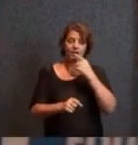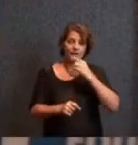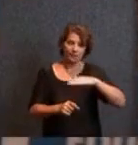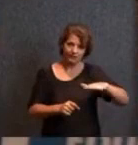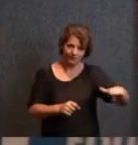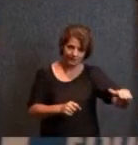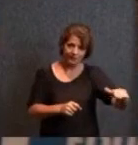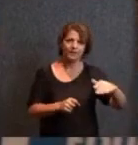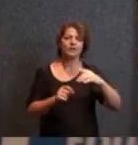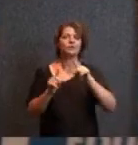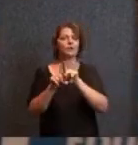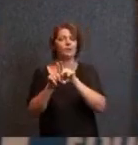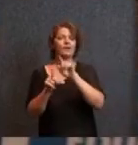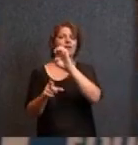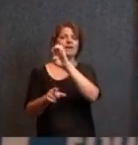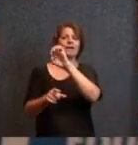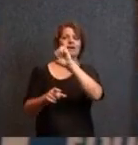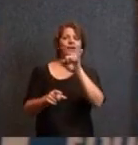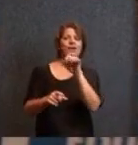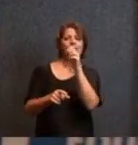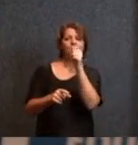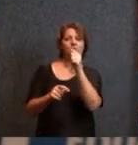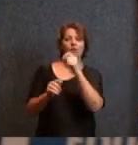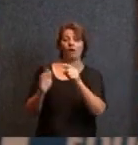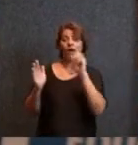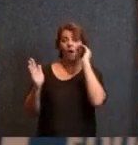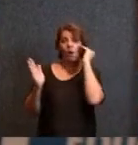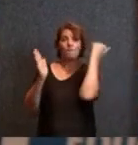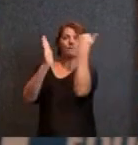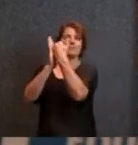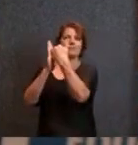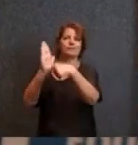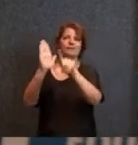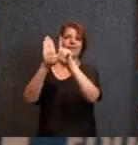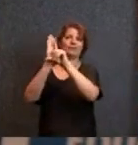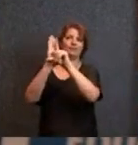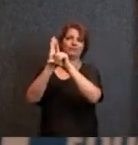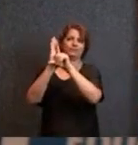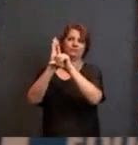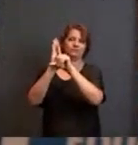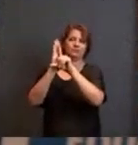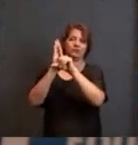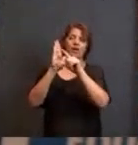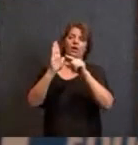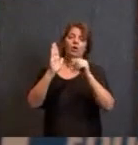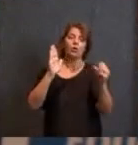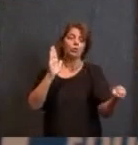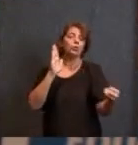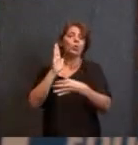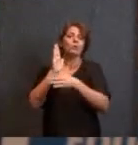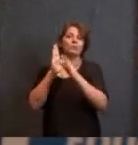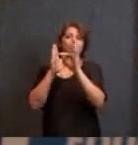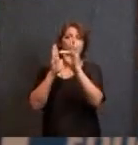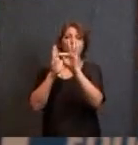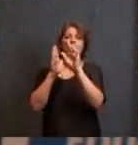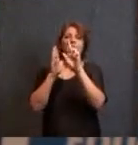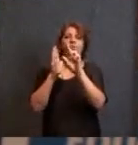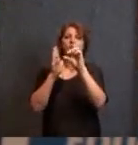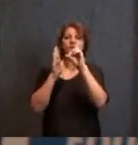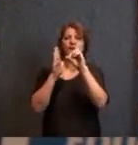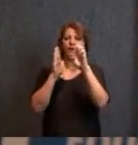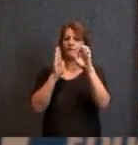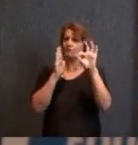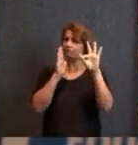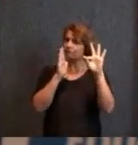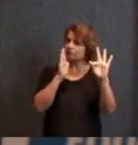EJA, considerando que a legislação preconiza. E o novo fundo, o novo Fundeb, estabeleceu mais ainda algumas